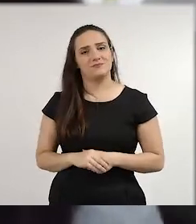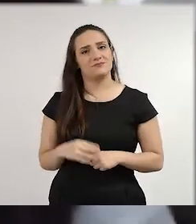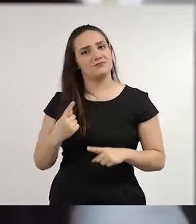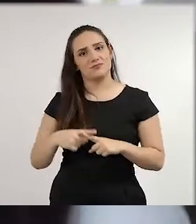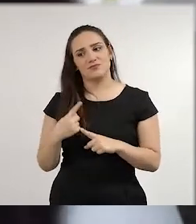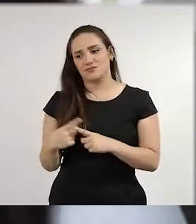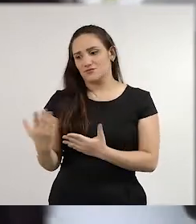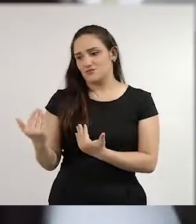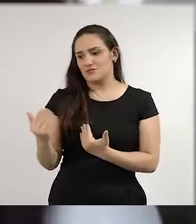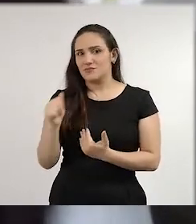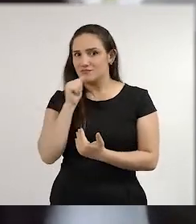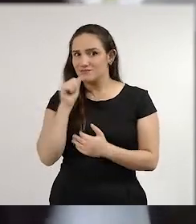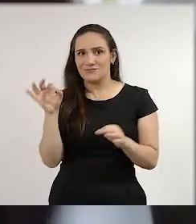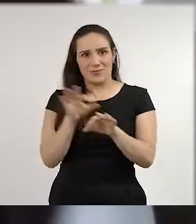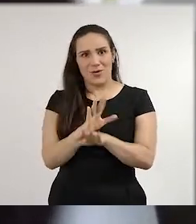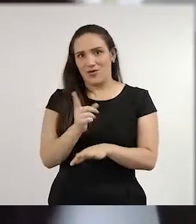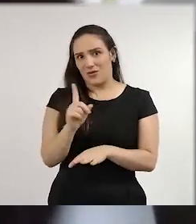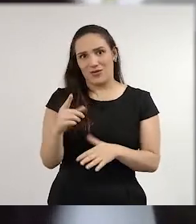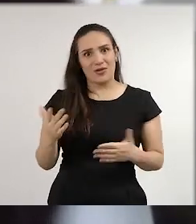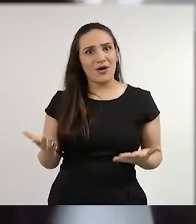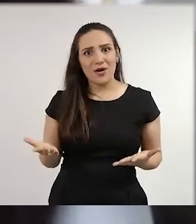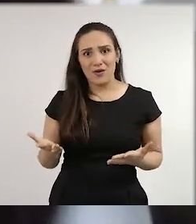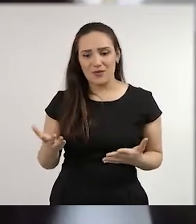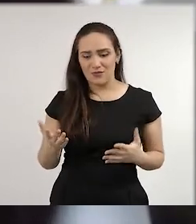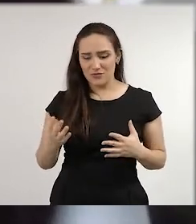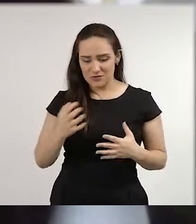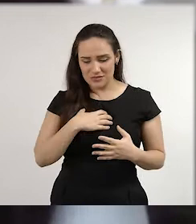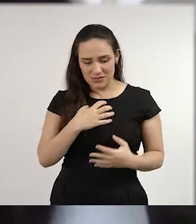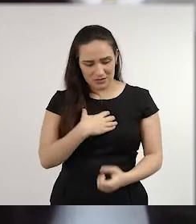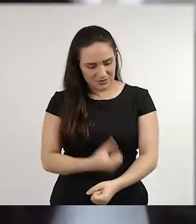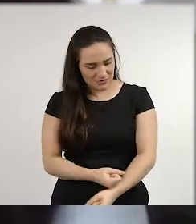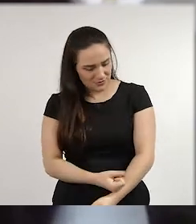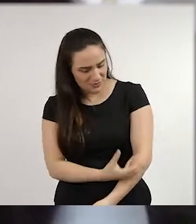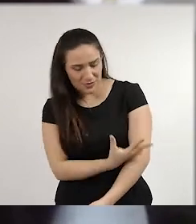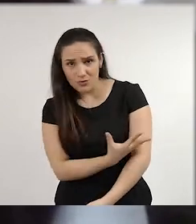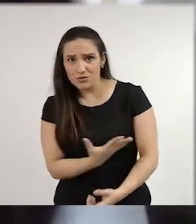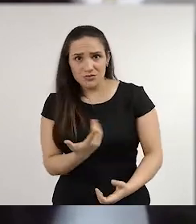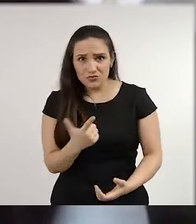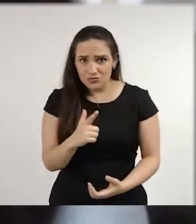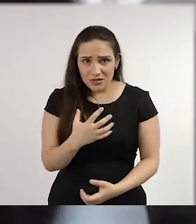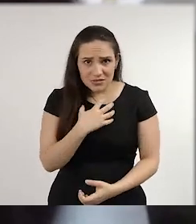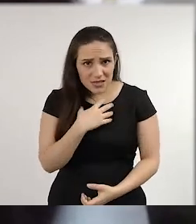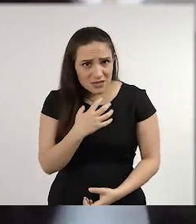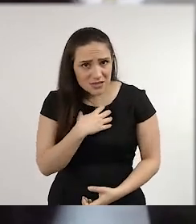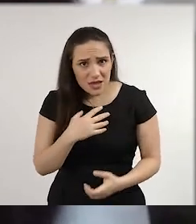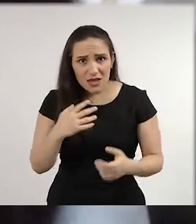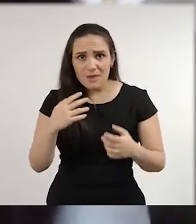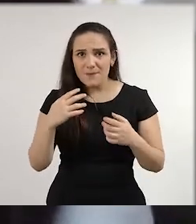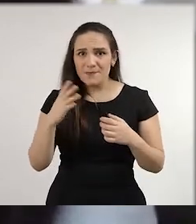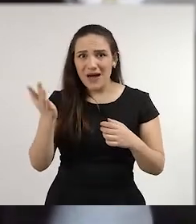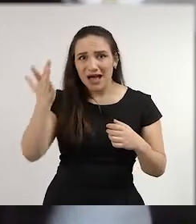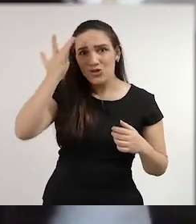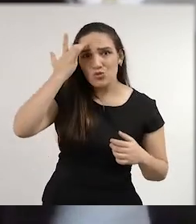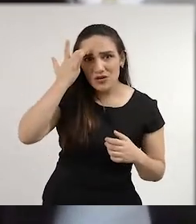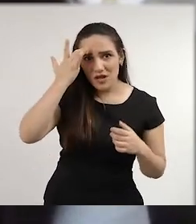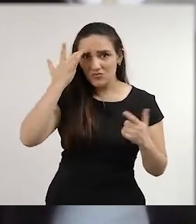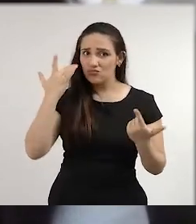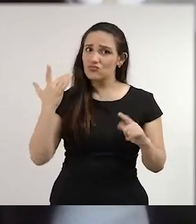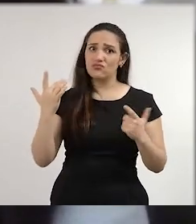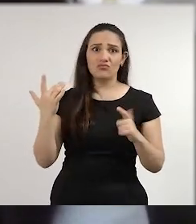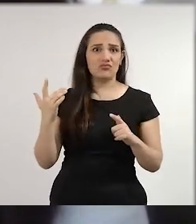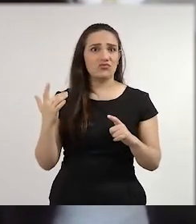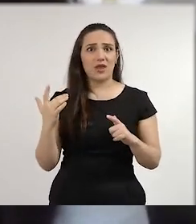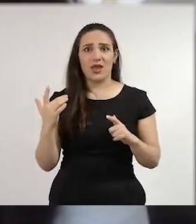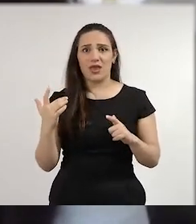as jovens ainda não estão preparadas emocionalmente, nem mesmo a maturidade biológica,